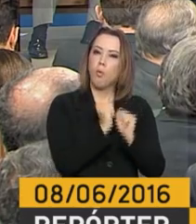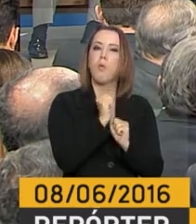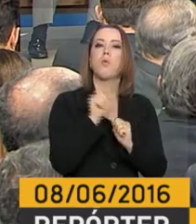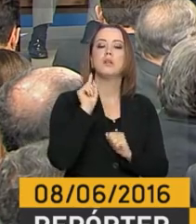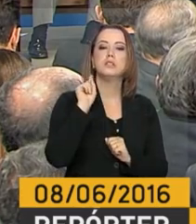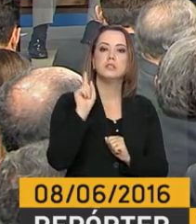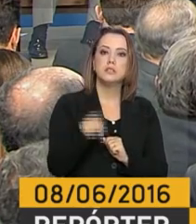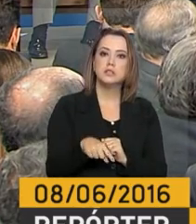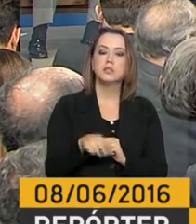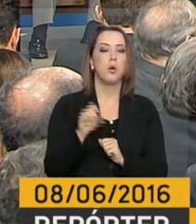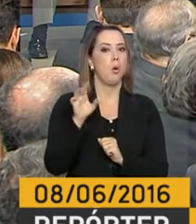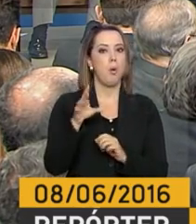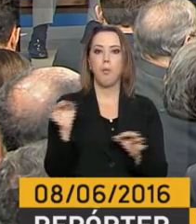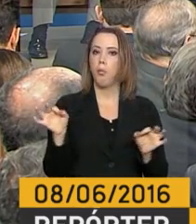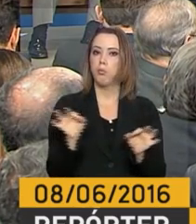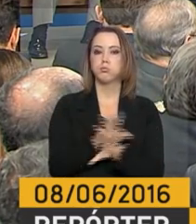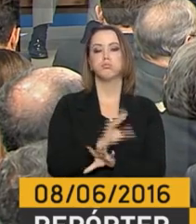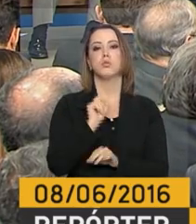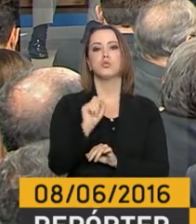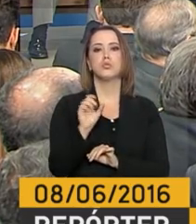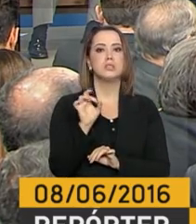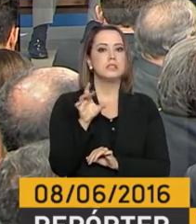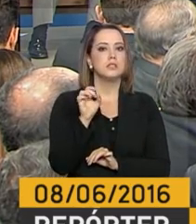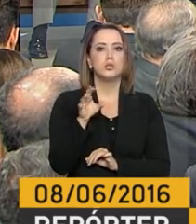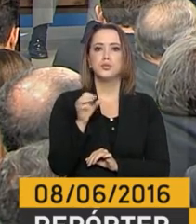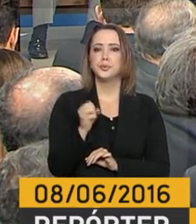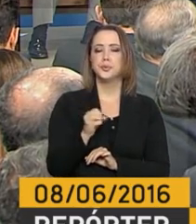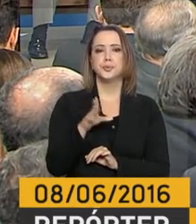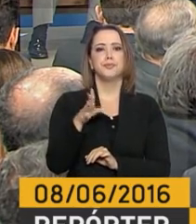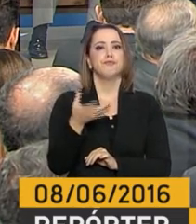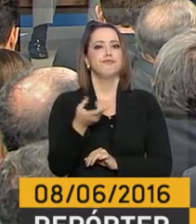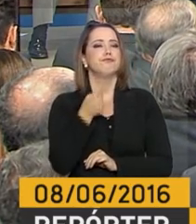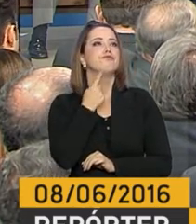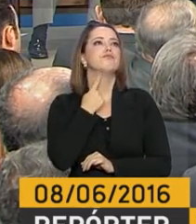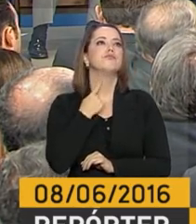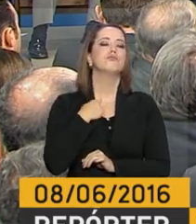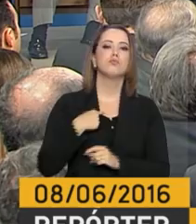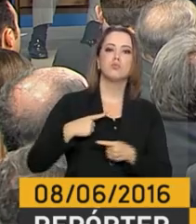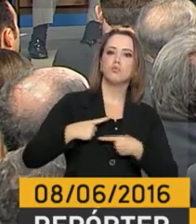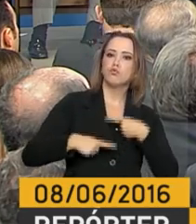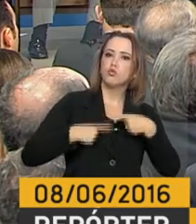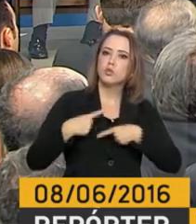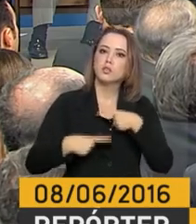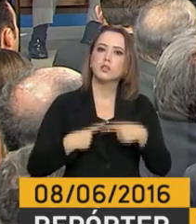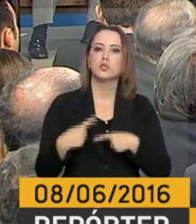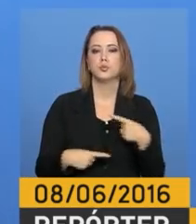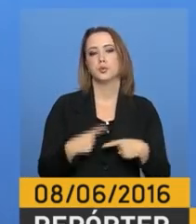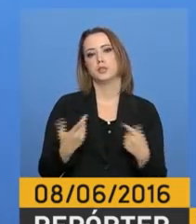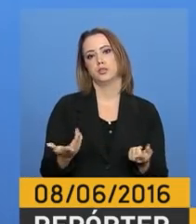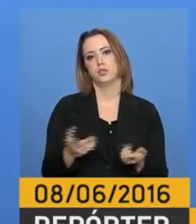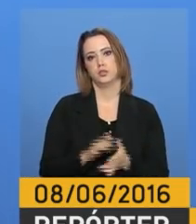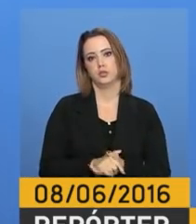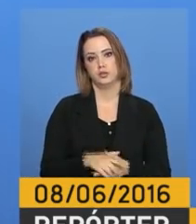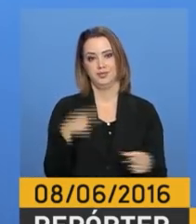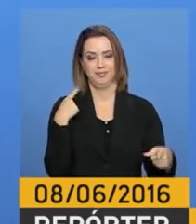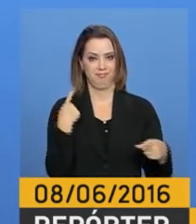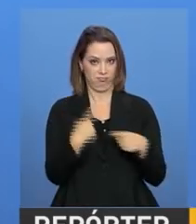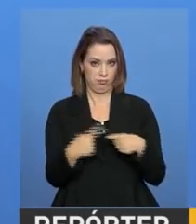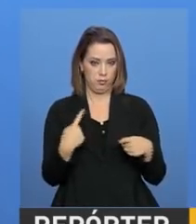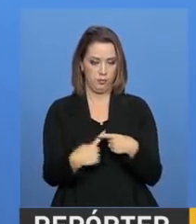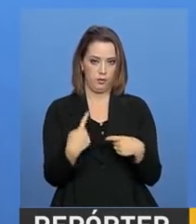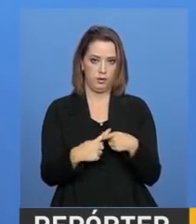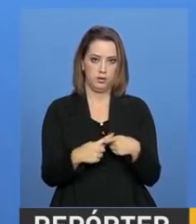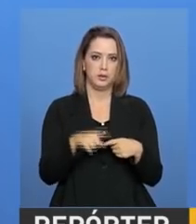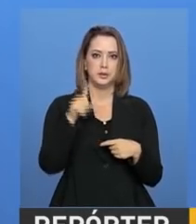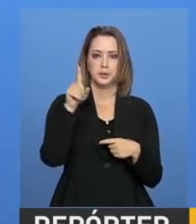resolvidas apenas com boa política Ministro Padilha pois são